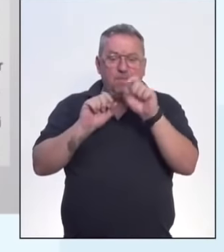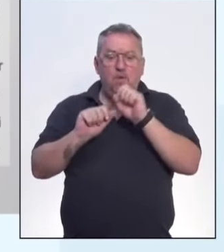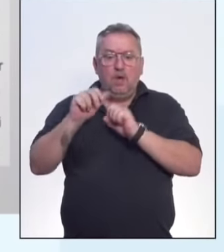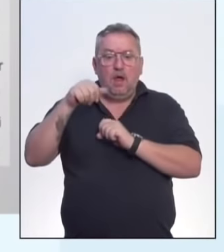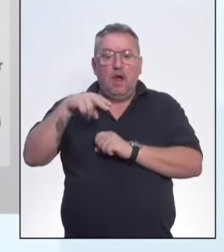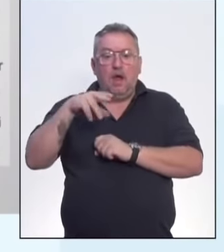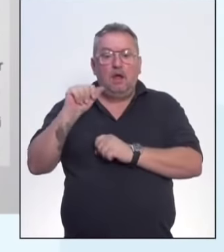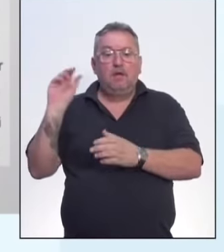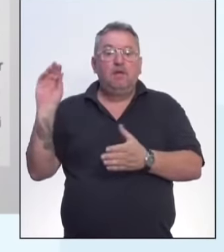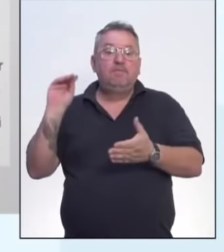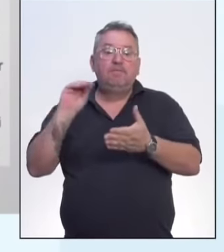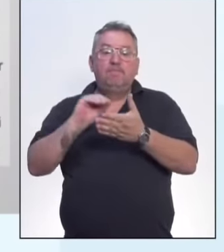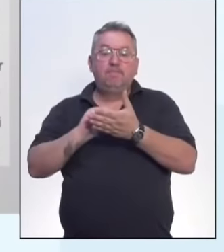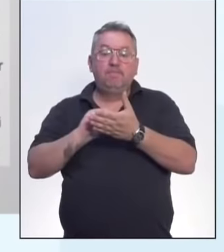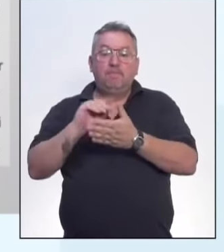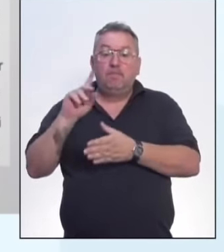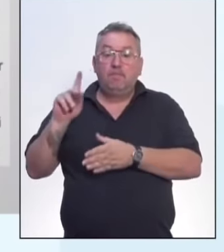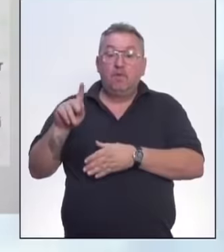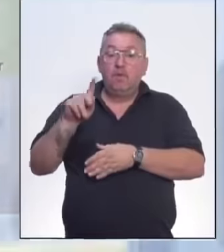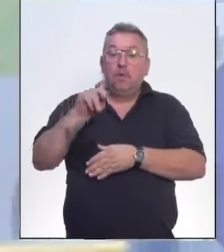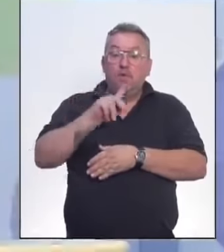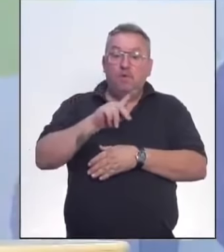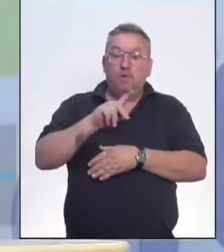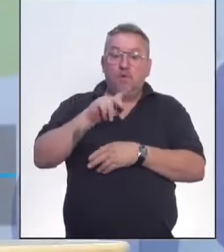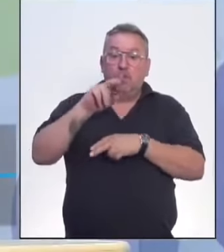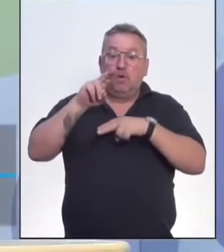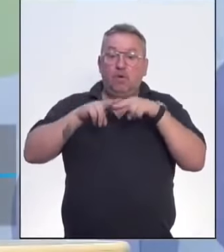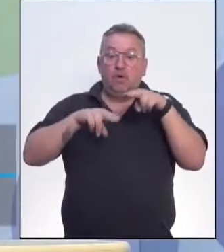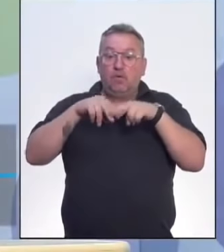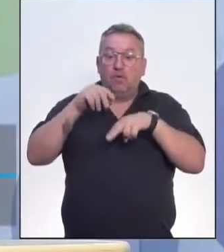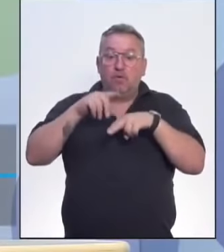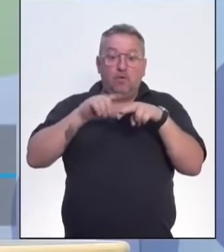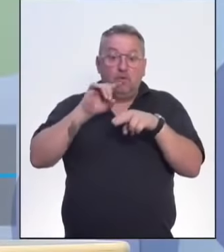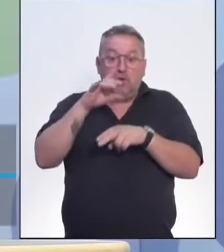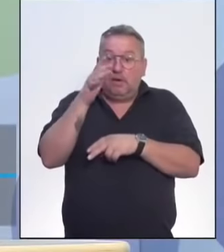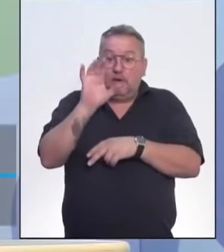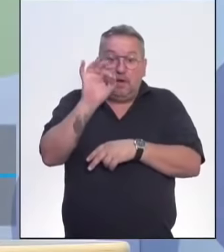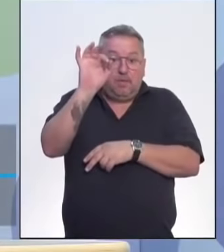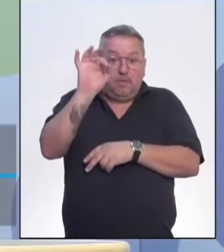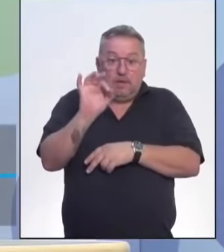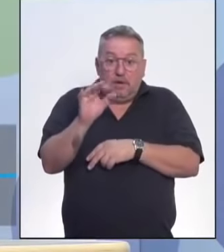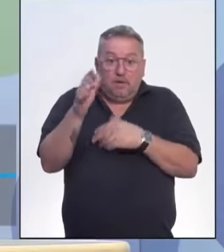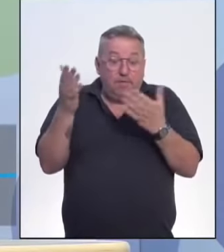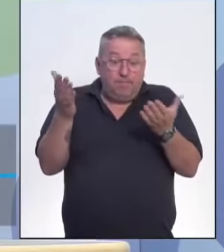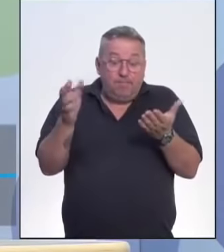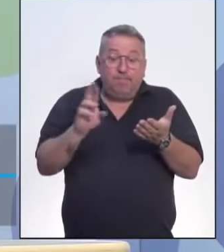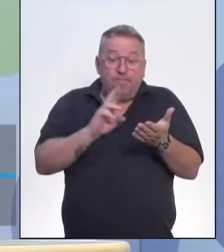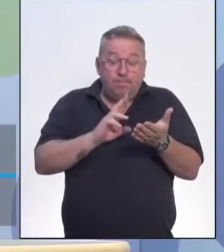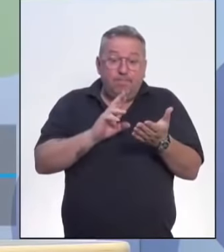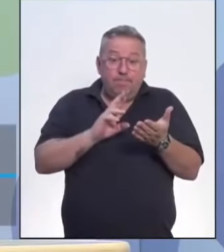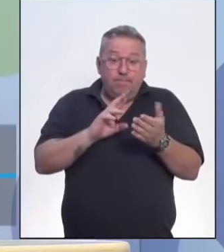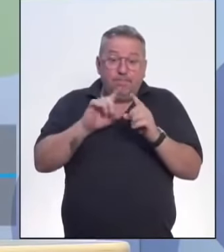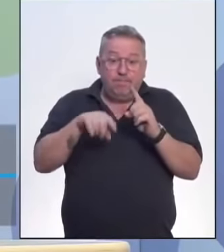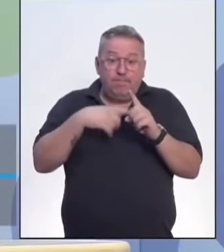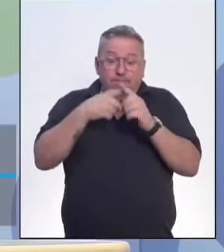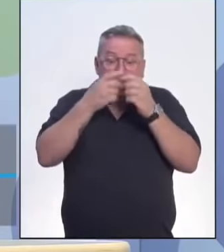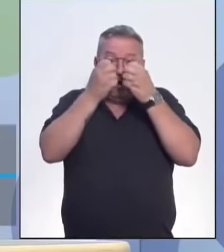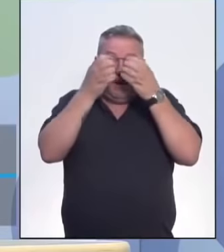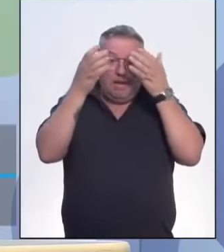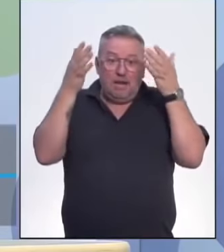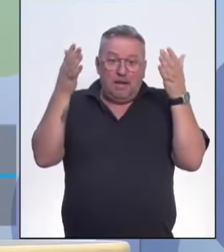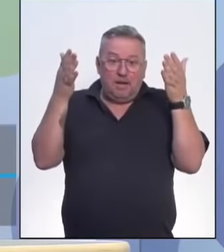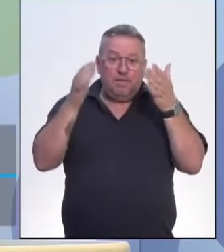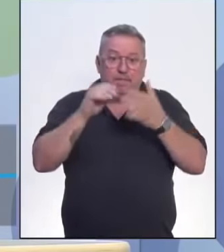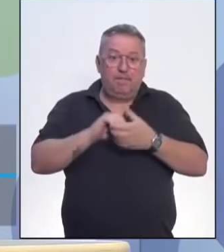Lívia colocou aqui. Professores, junho só tem 10%. Perfeito. Então, a resposta ela fica um pouco mais